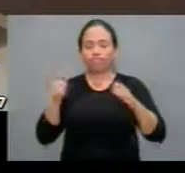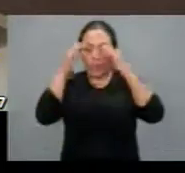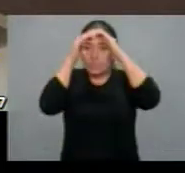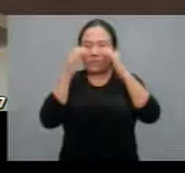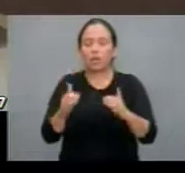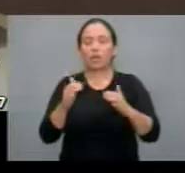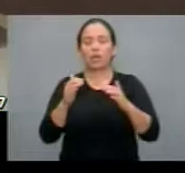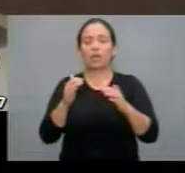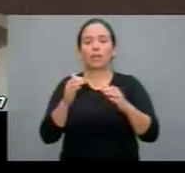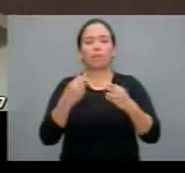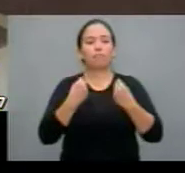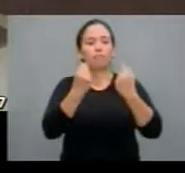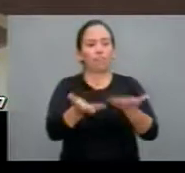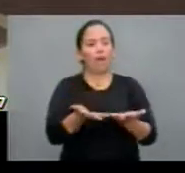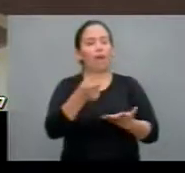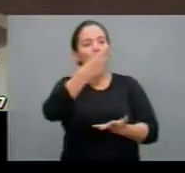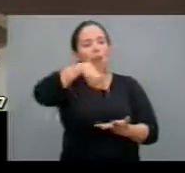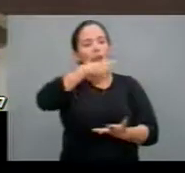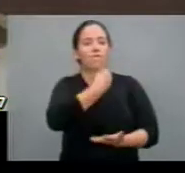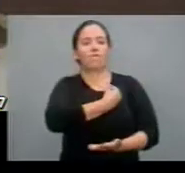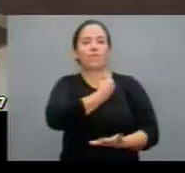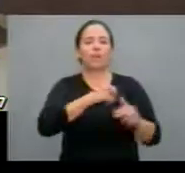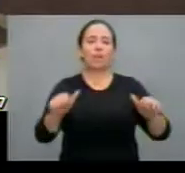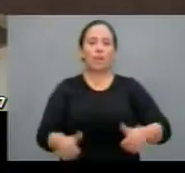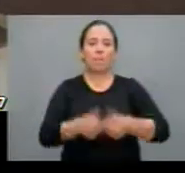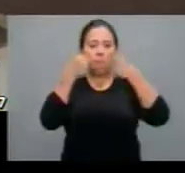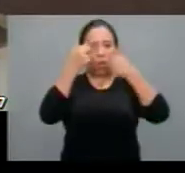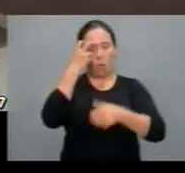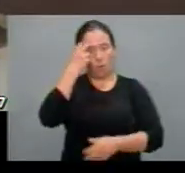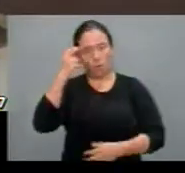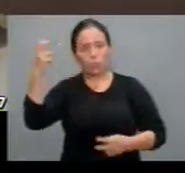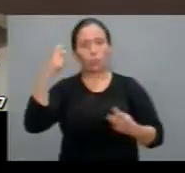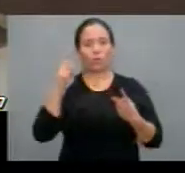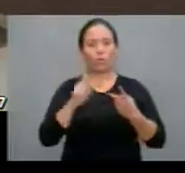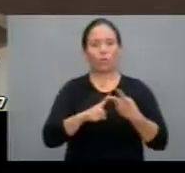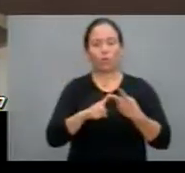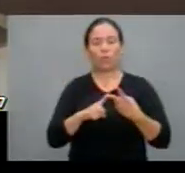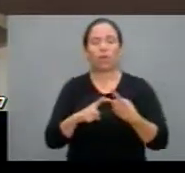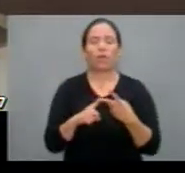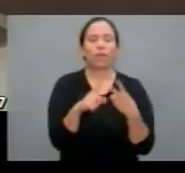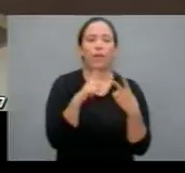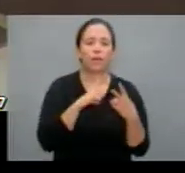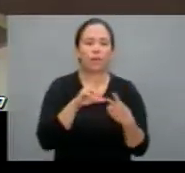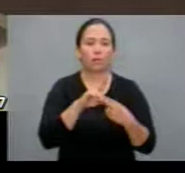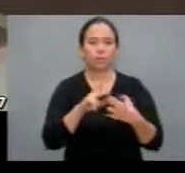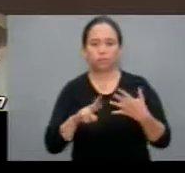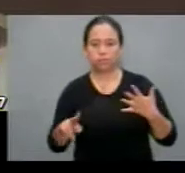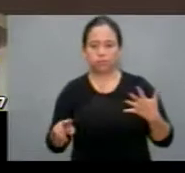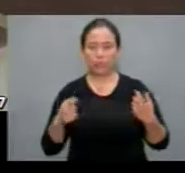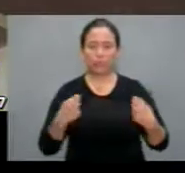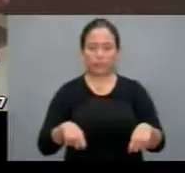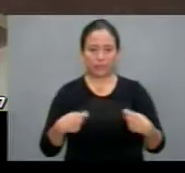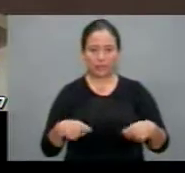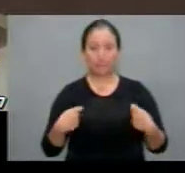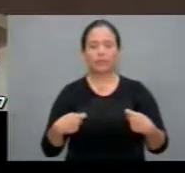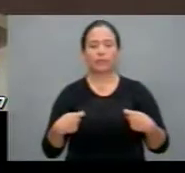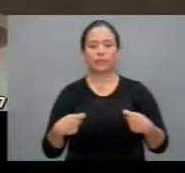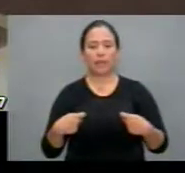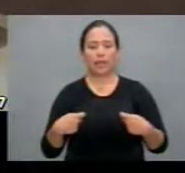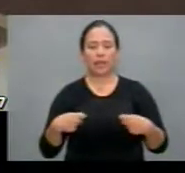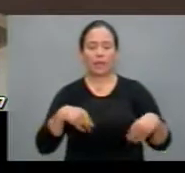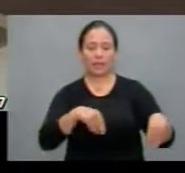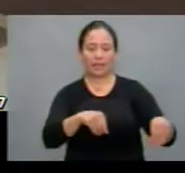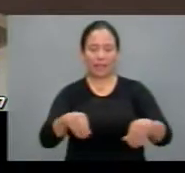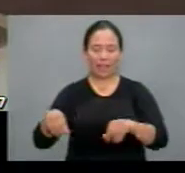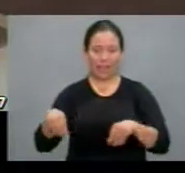social, acesso à terra e acesso à água, respeito à cultura, respeito à sabedoria, condições de produção, demarcação das terras